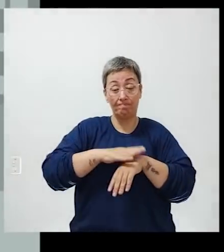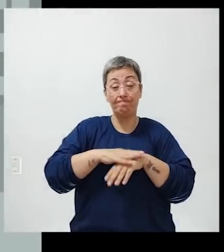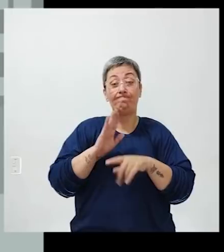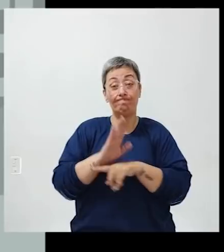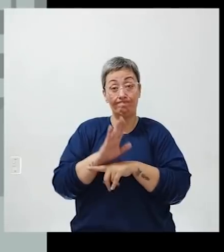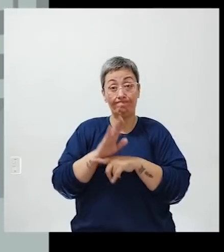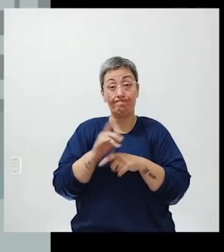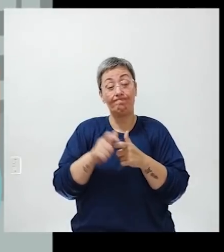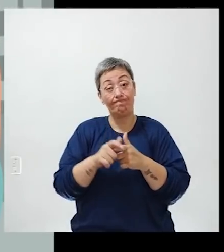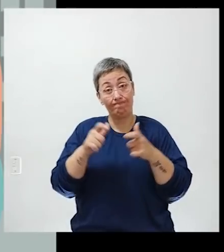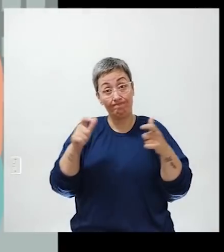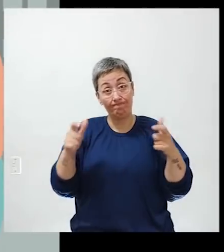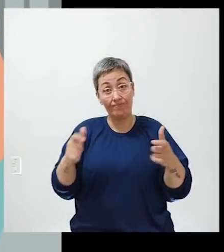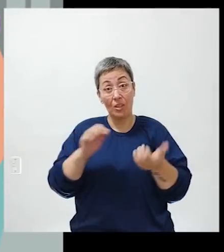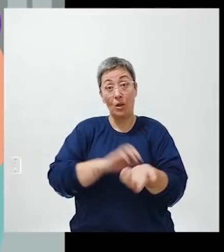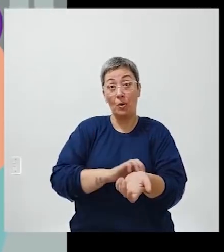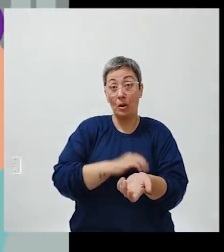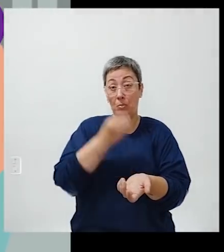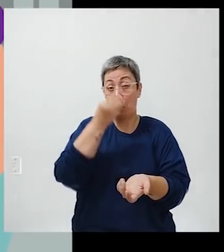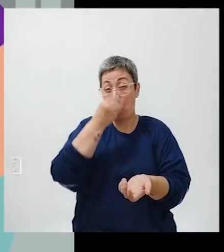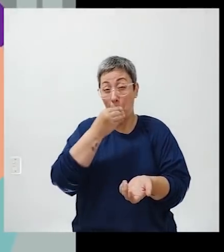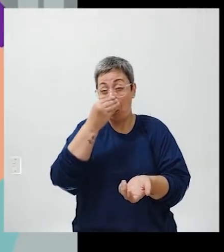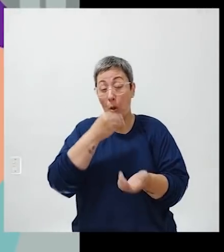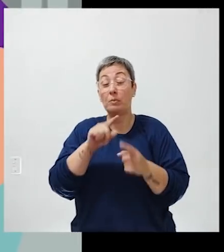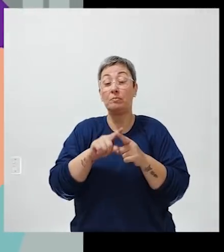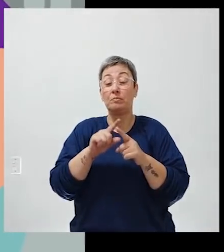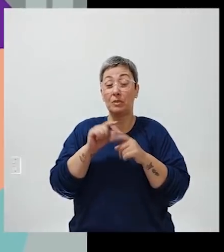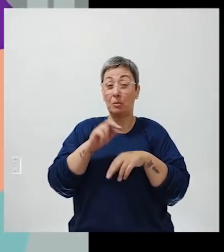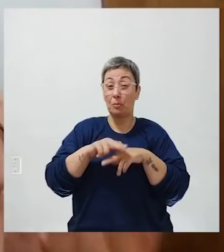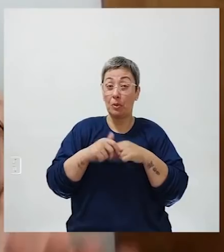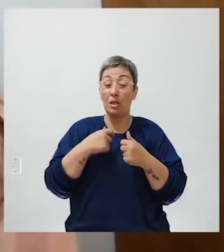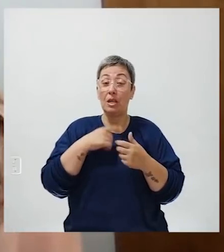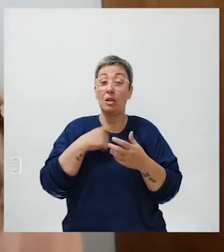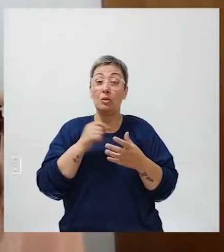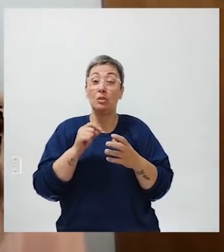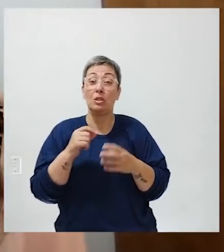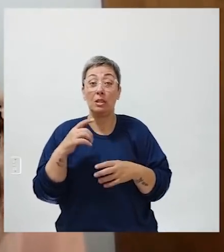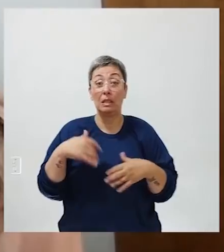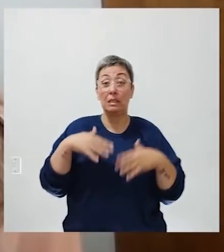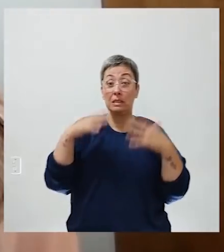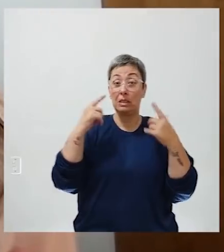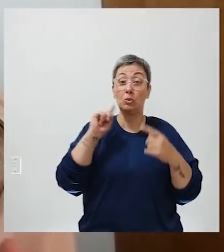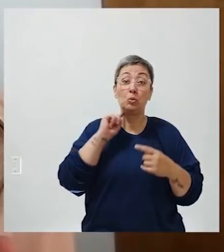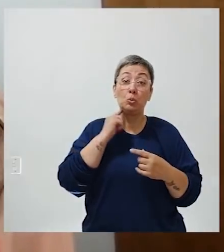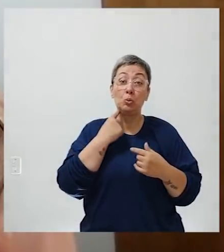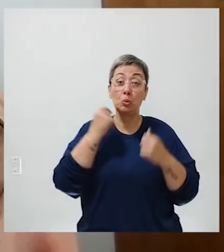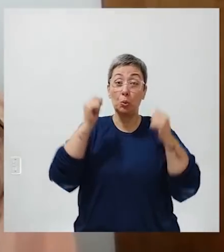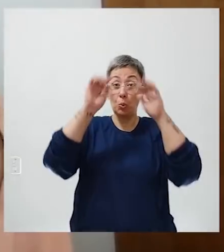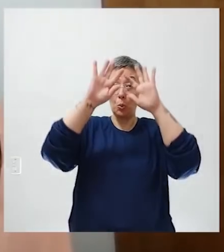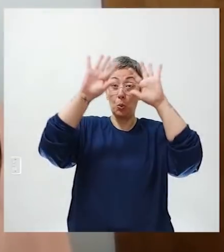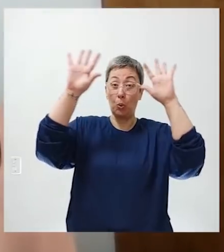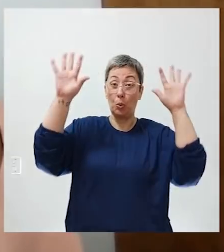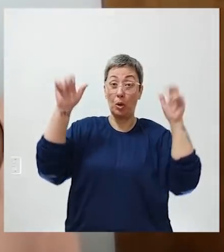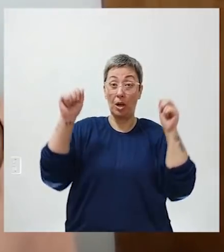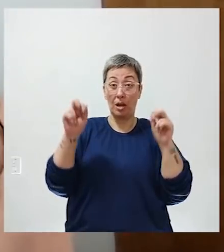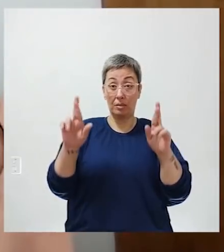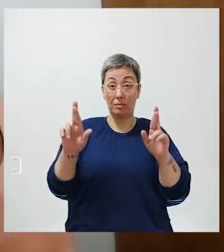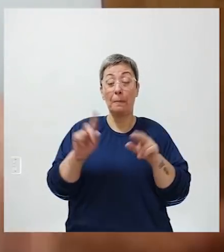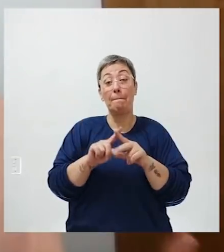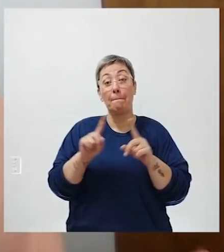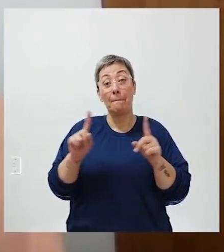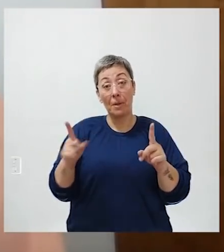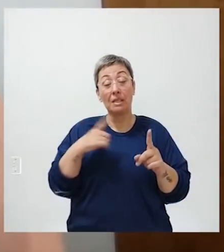contribuem para o aumento de alergias respiratórias devido à alta concentração de poluentes na atmosfera.